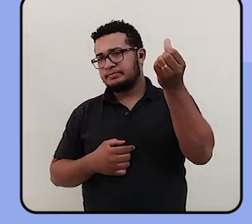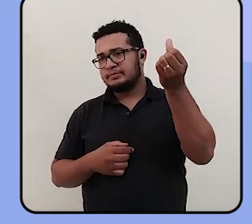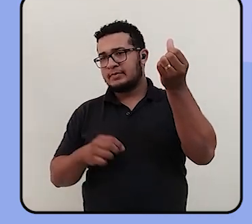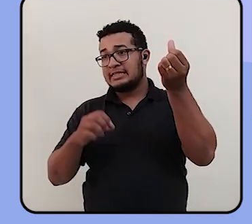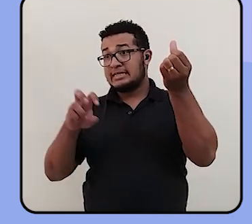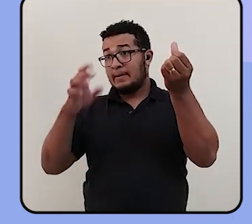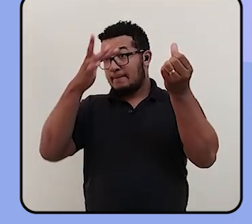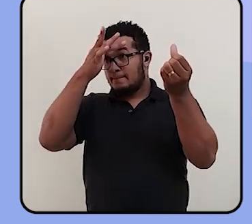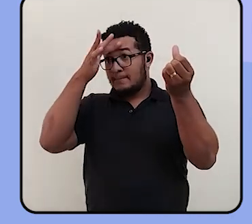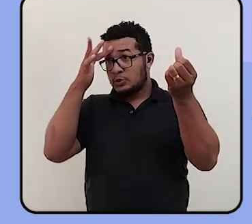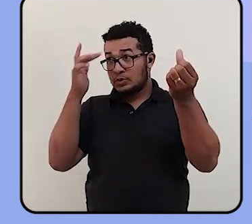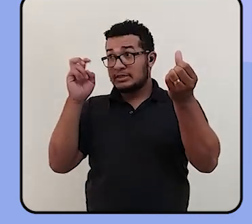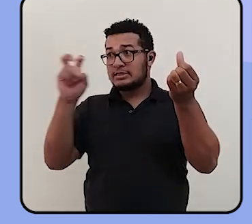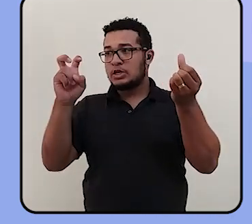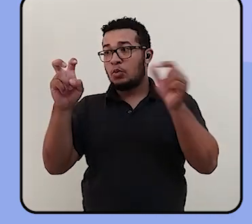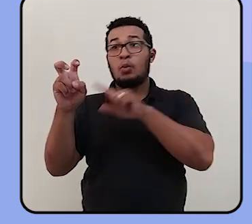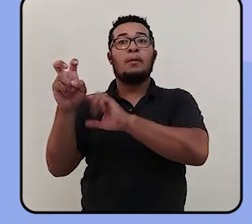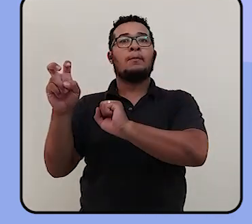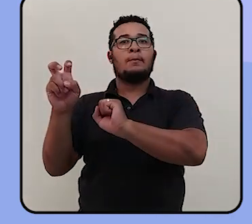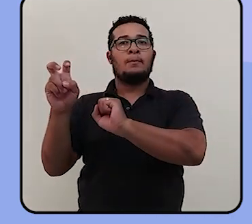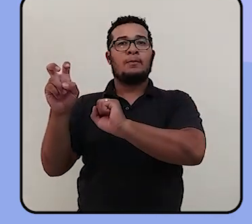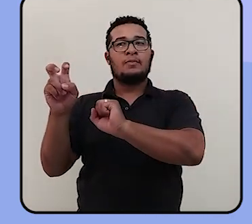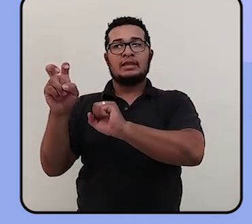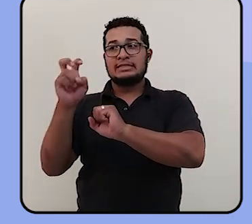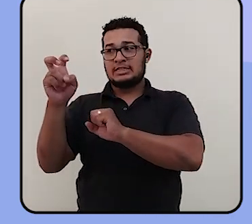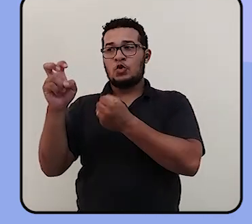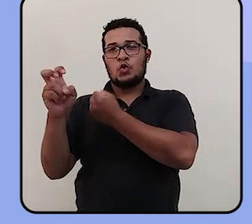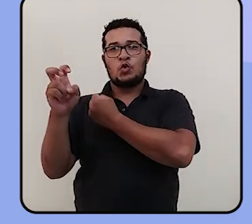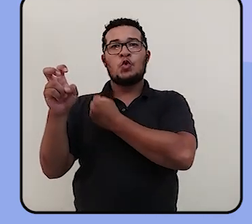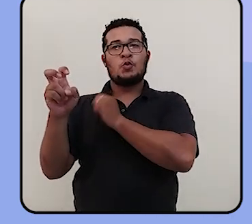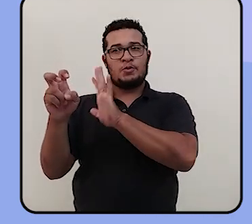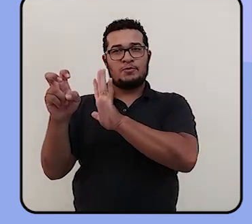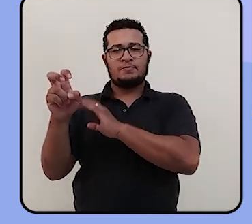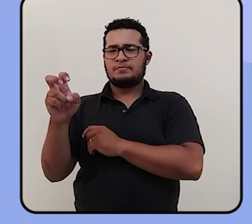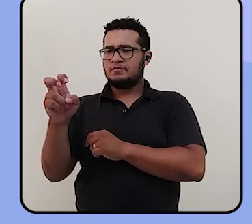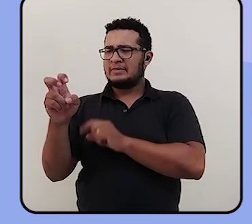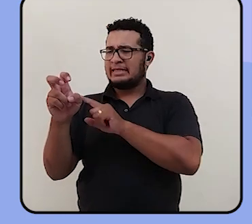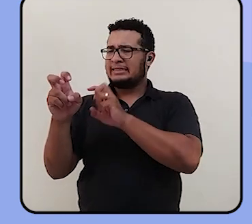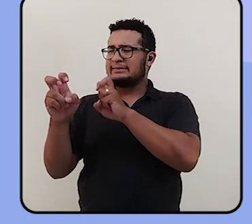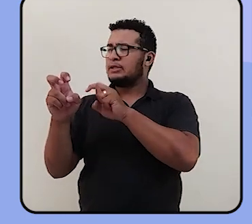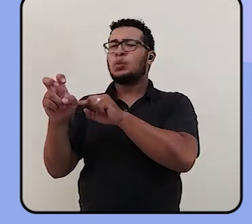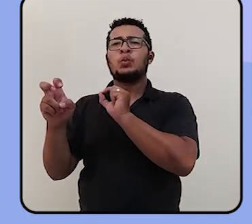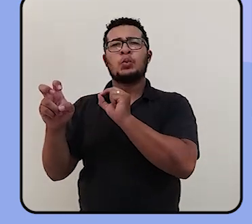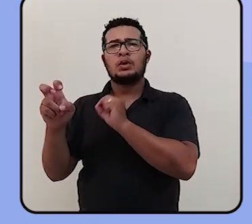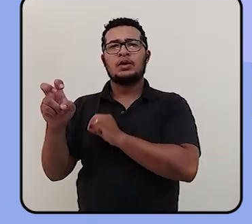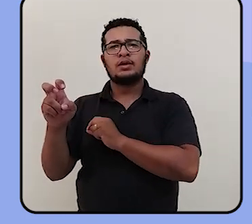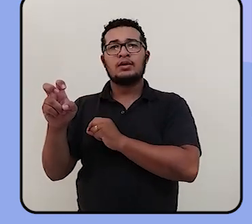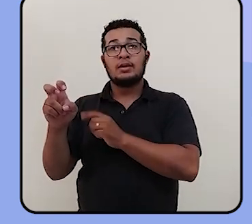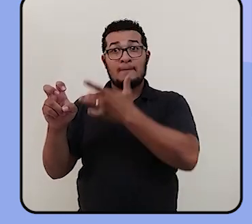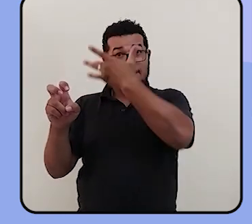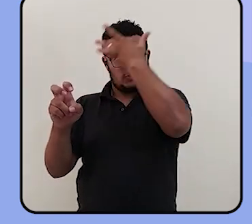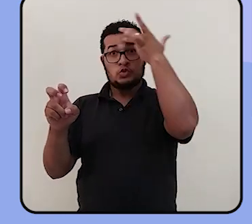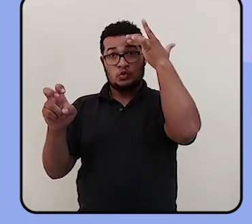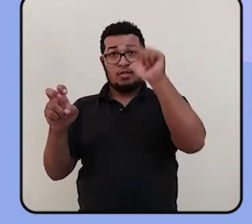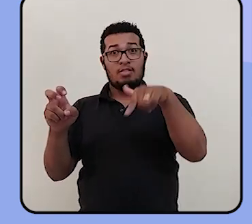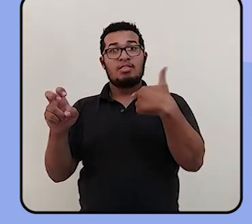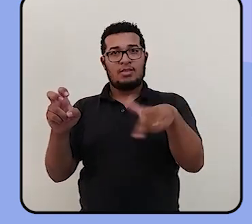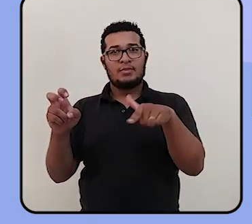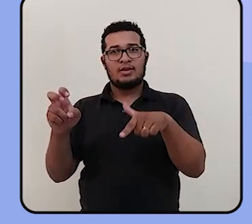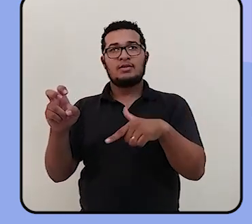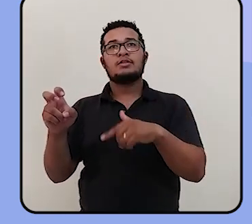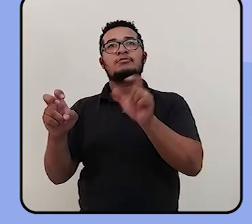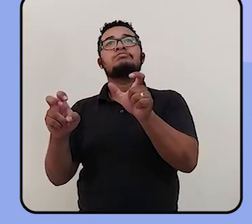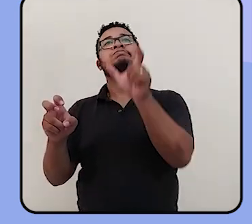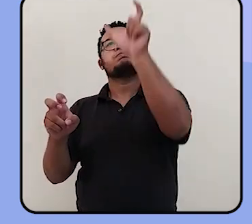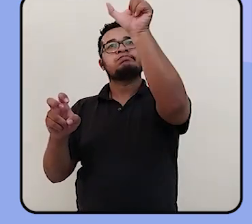leitura. 5 operários para 5 é o número. Então você pergunta, 5 o quê? 5